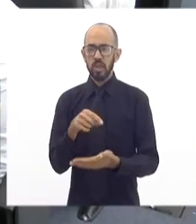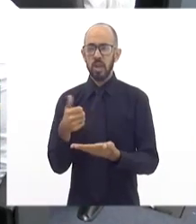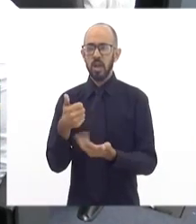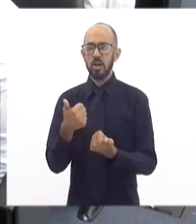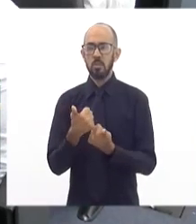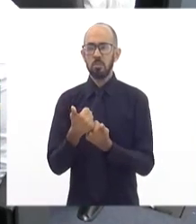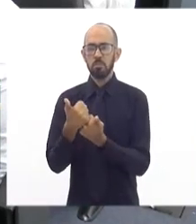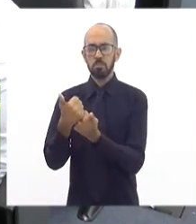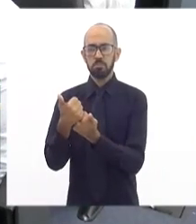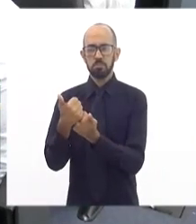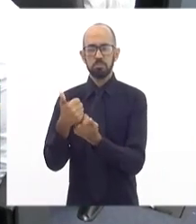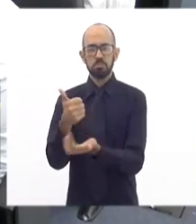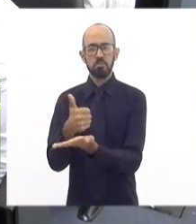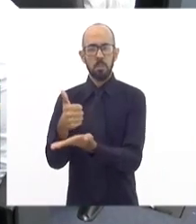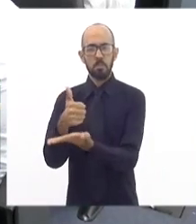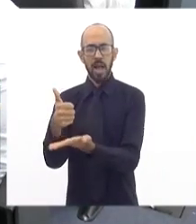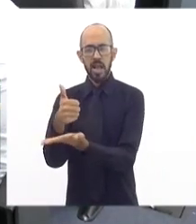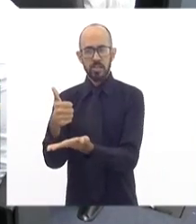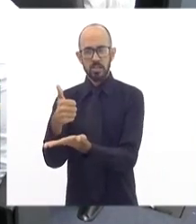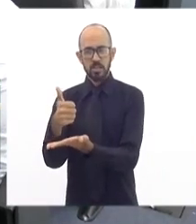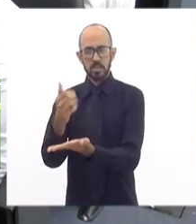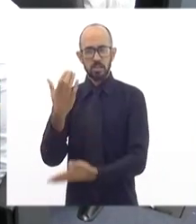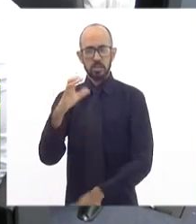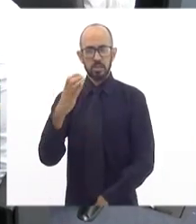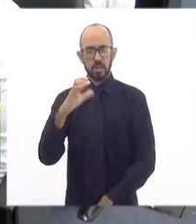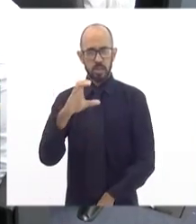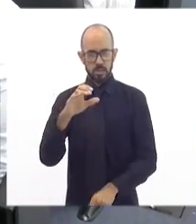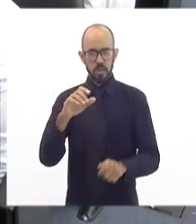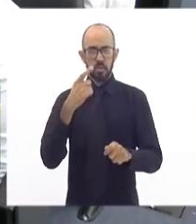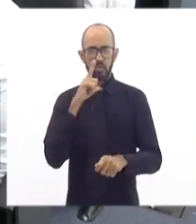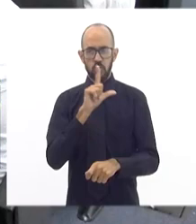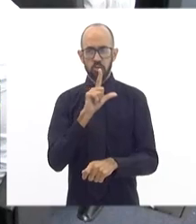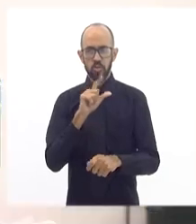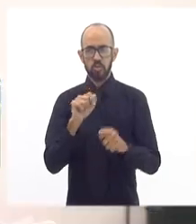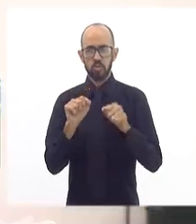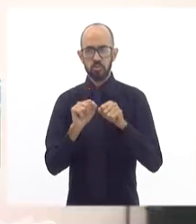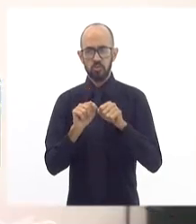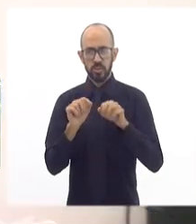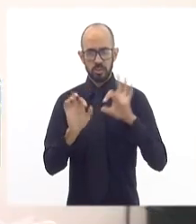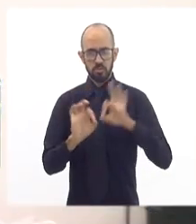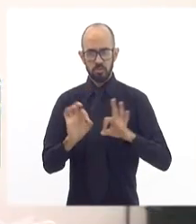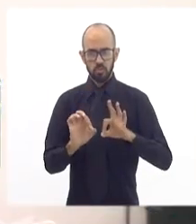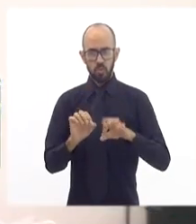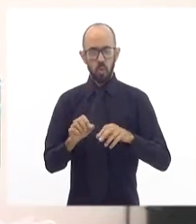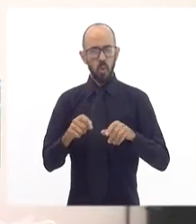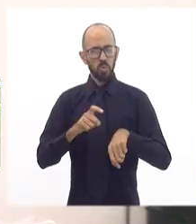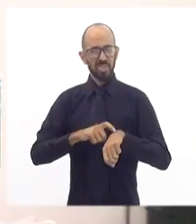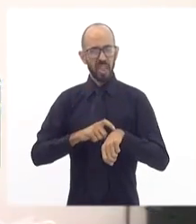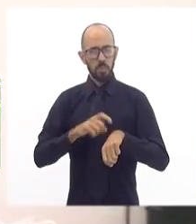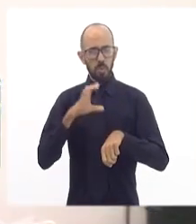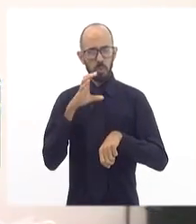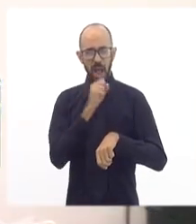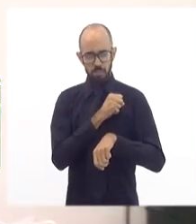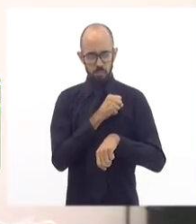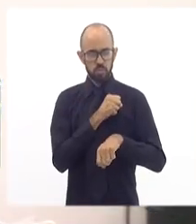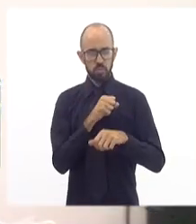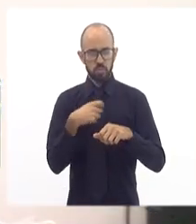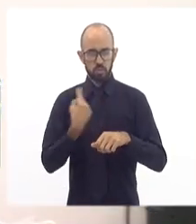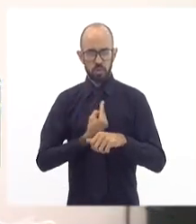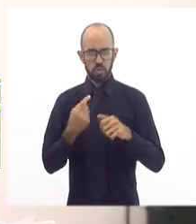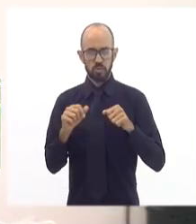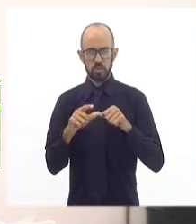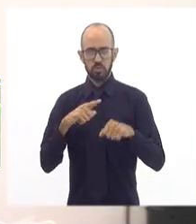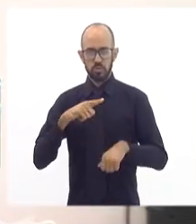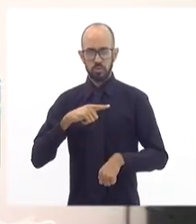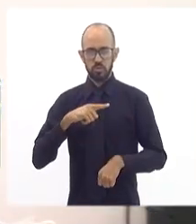científico com embasamento que deu para produzir no pouco tempo que nós tivemos e quero dizer que um dos argumentos